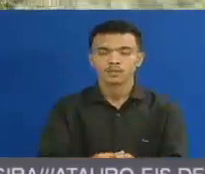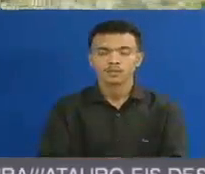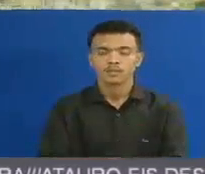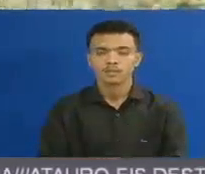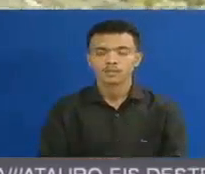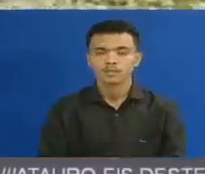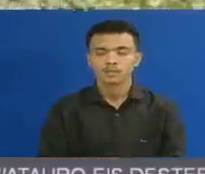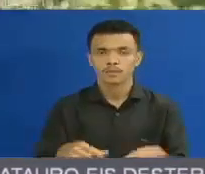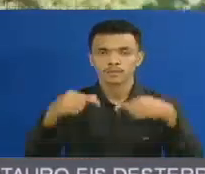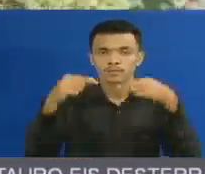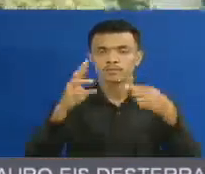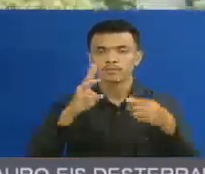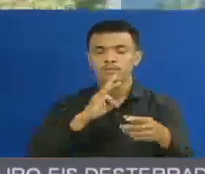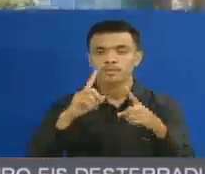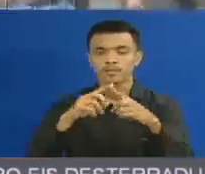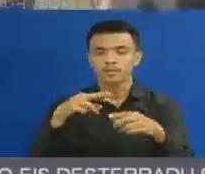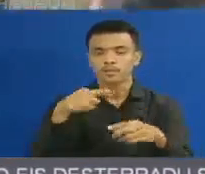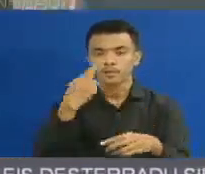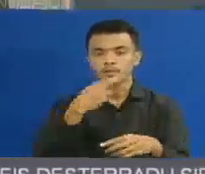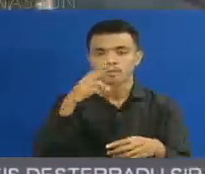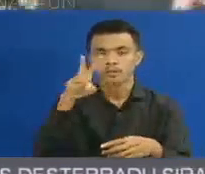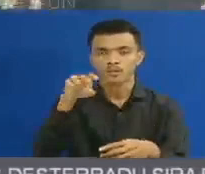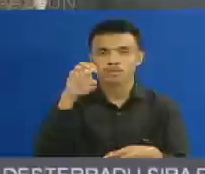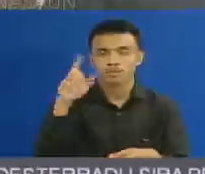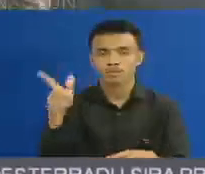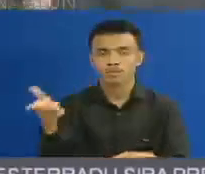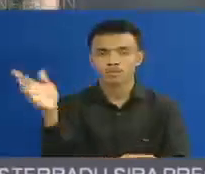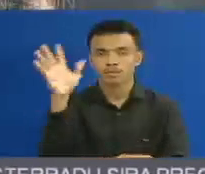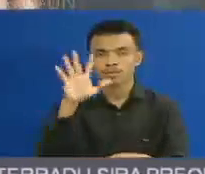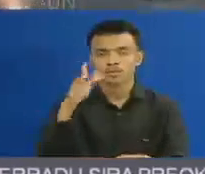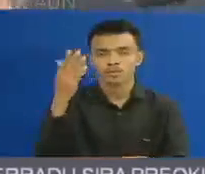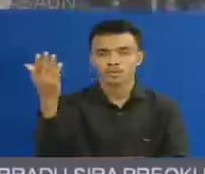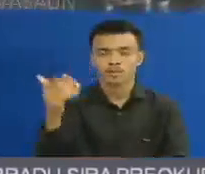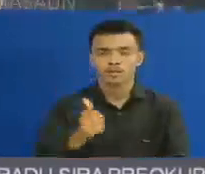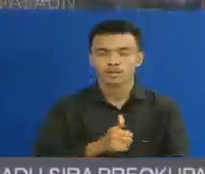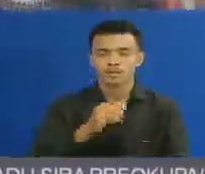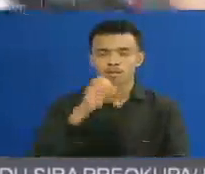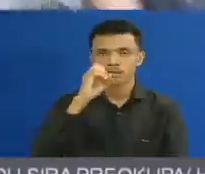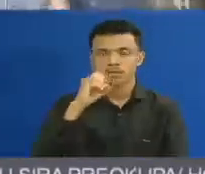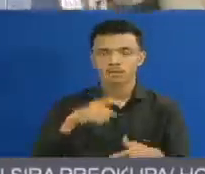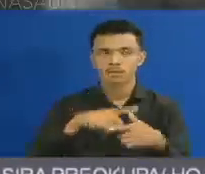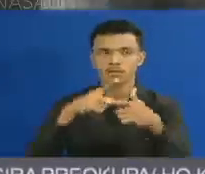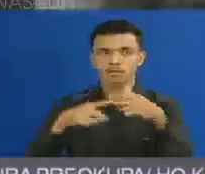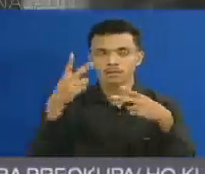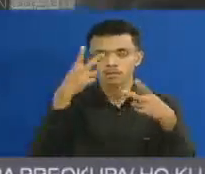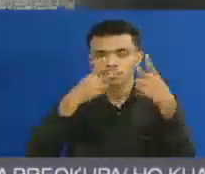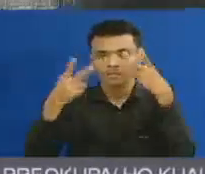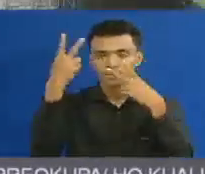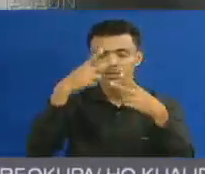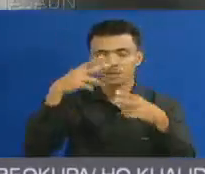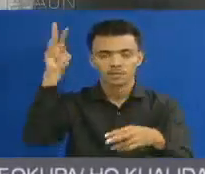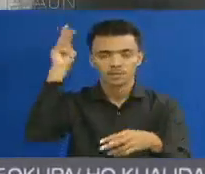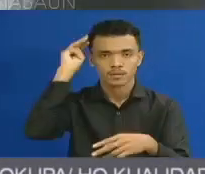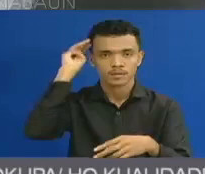Nebe durante, né? Fornece bebanata hectares atosrua rua Nulo Ração Lima e Raiberre. Já foi em visita